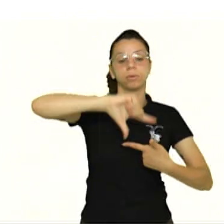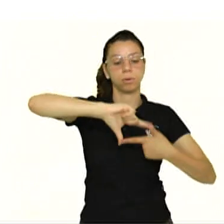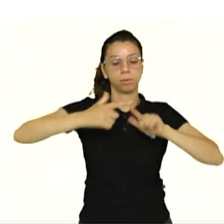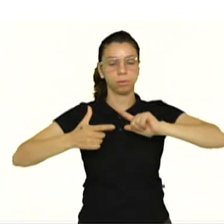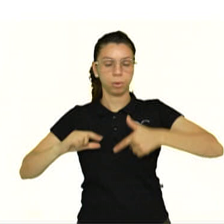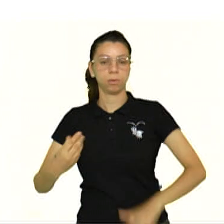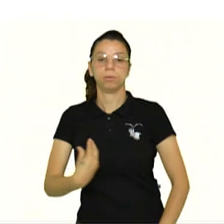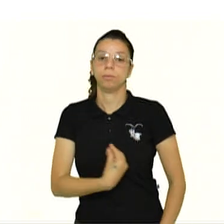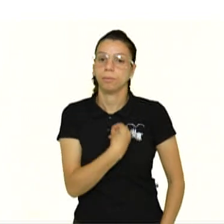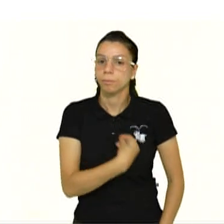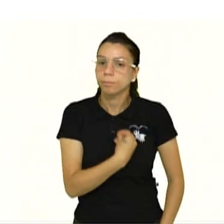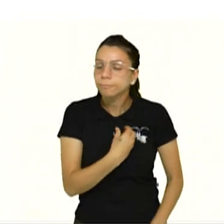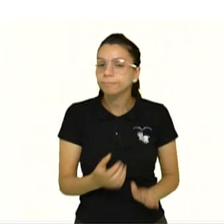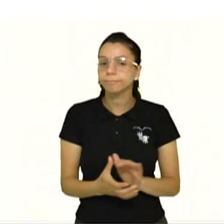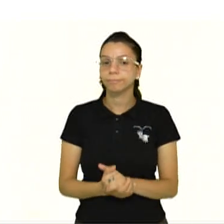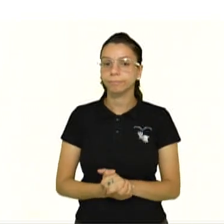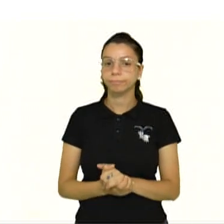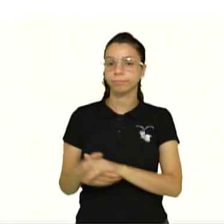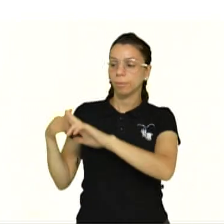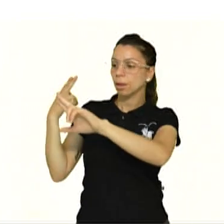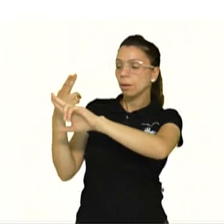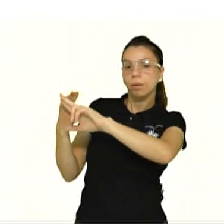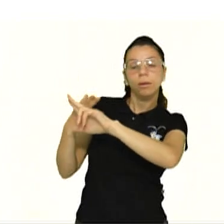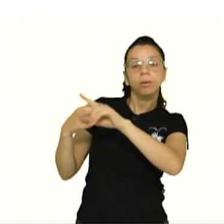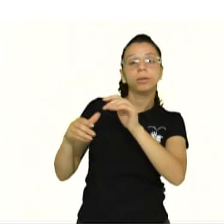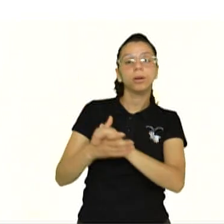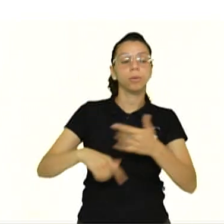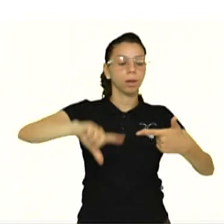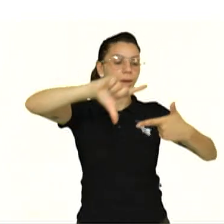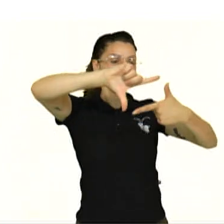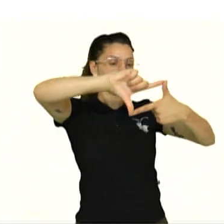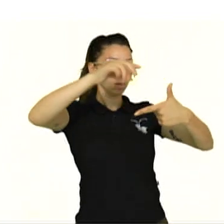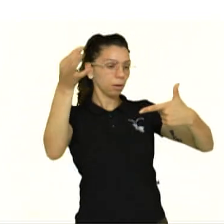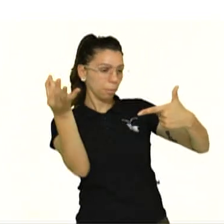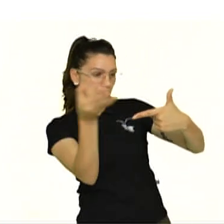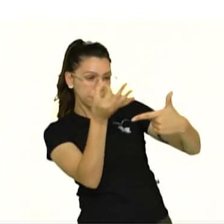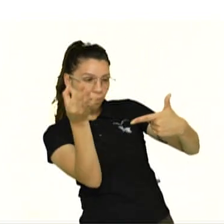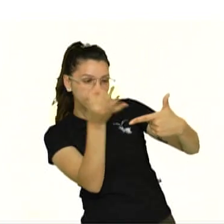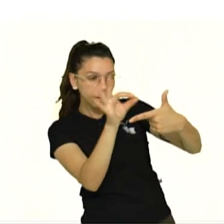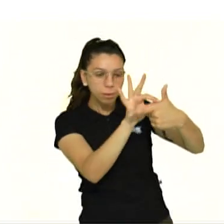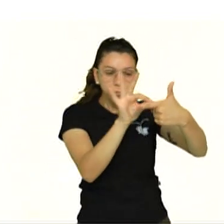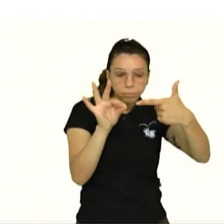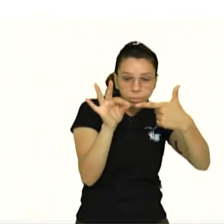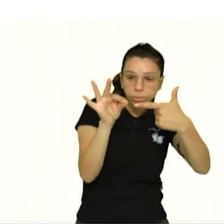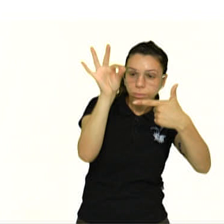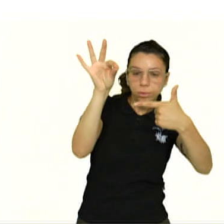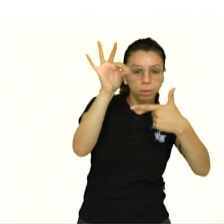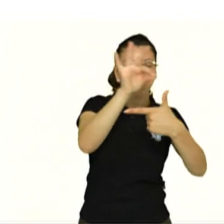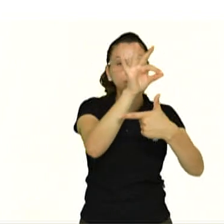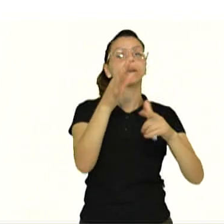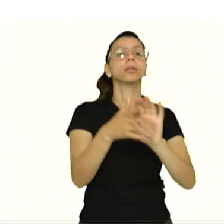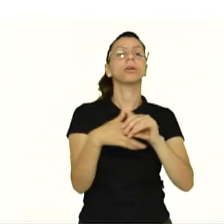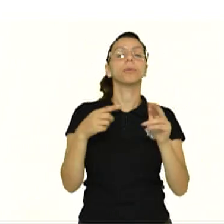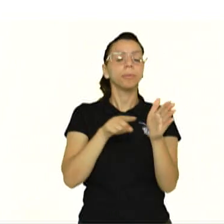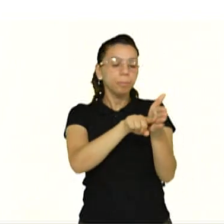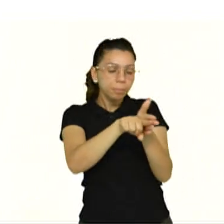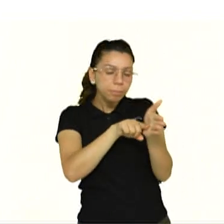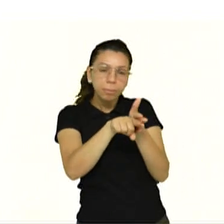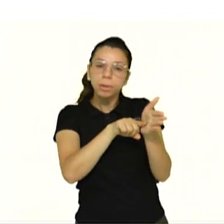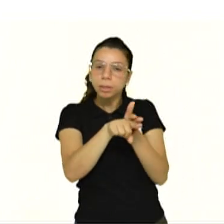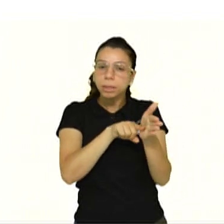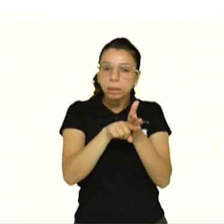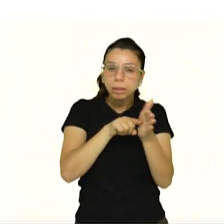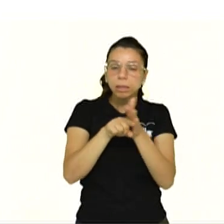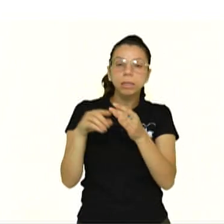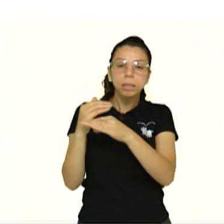né? Utilizar lá do retângulo perfeito a proporção áurea. Pesquise sobre a proporção áurea e veja